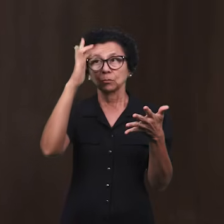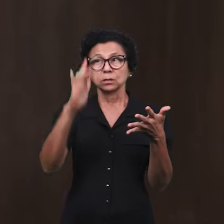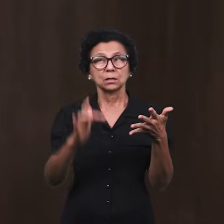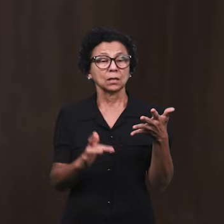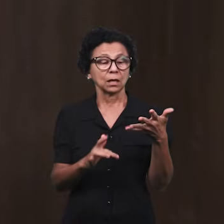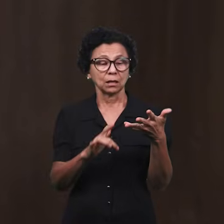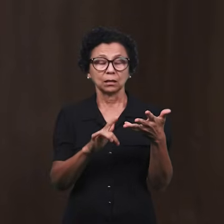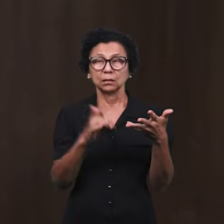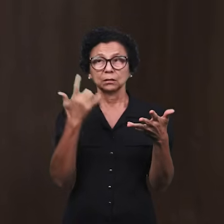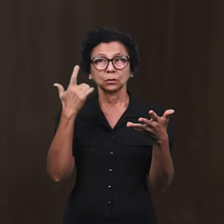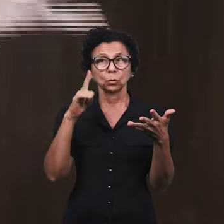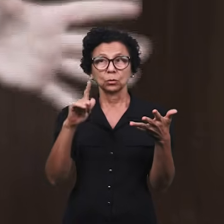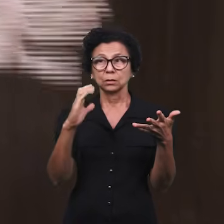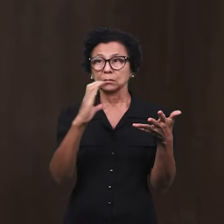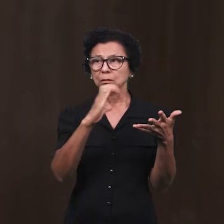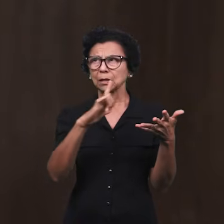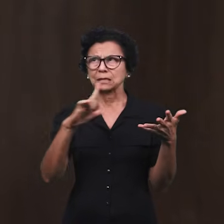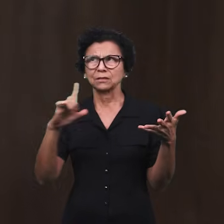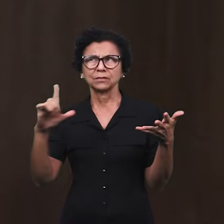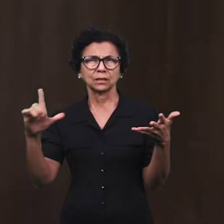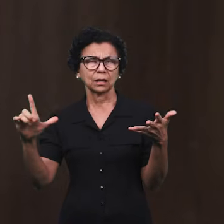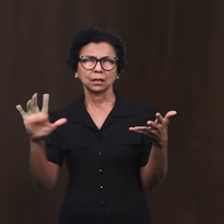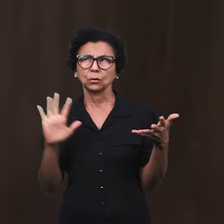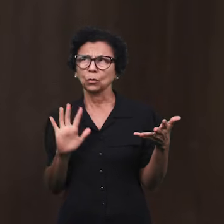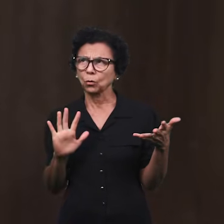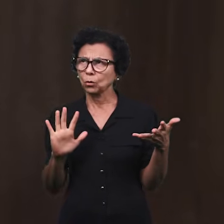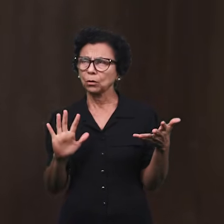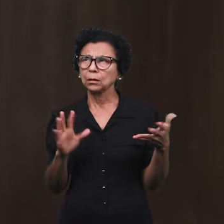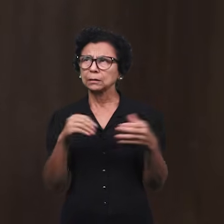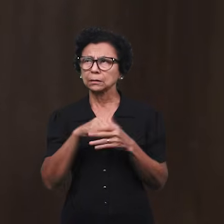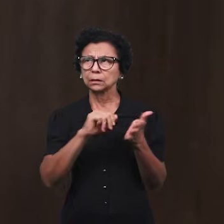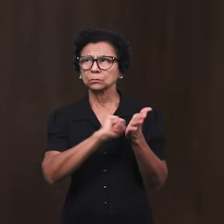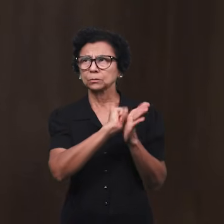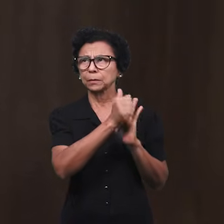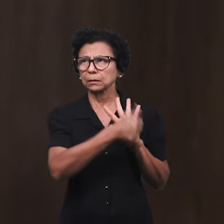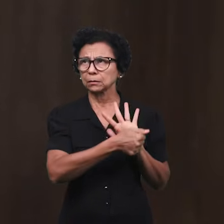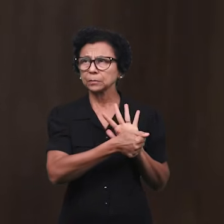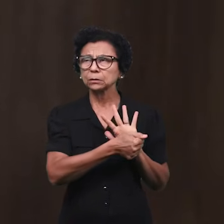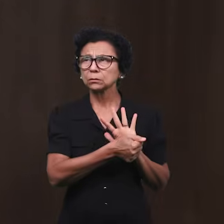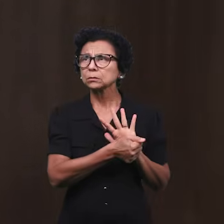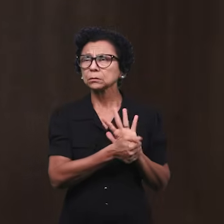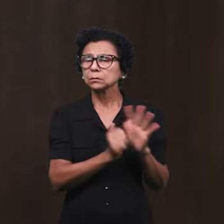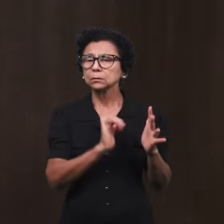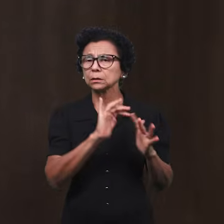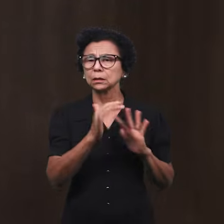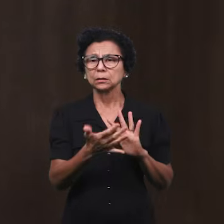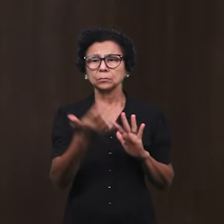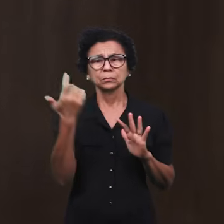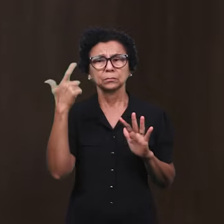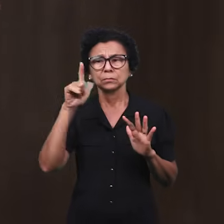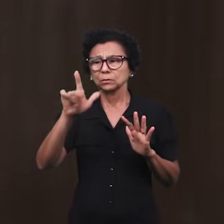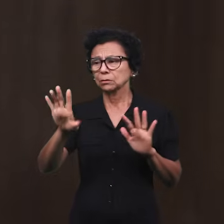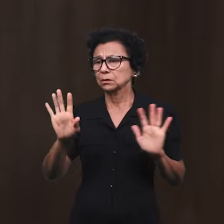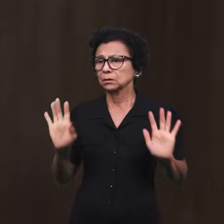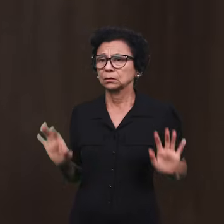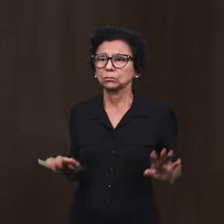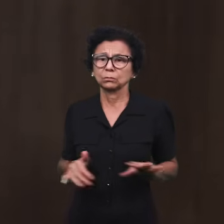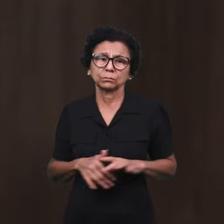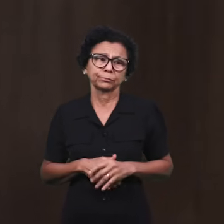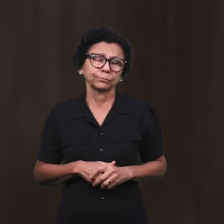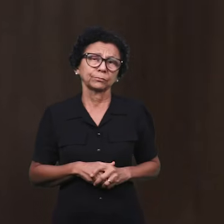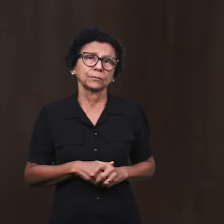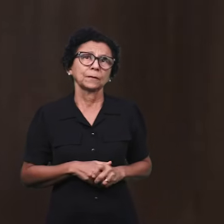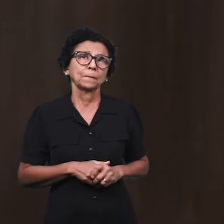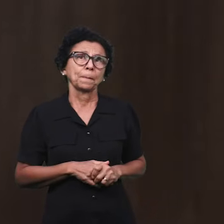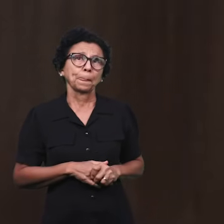não consigo fazer classificador, que é um dos parâmetros da língua. Eu não consigo interpretar naquela velocidade, não dá para mim. Hoje eu já tenho que reduzir, que o